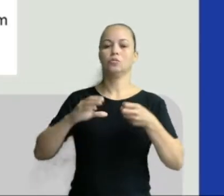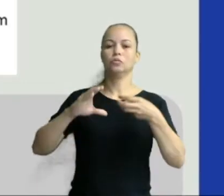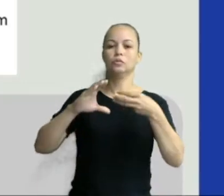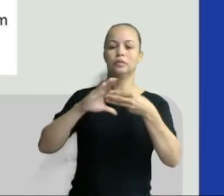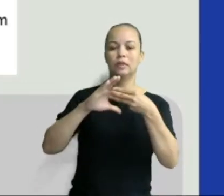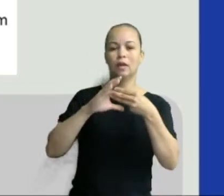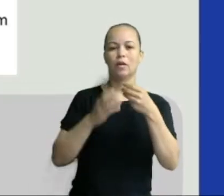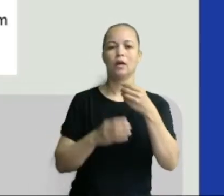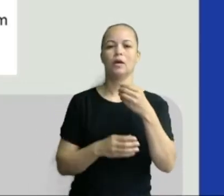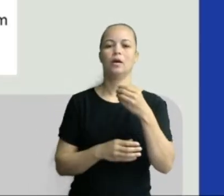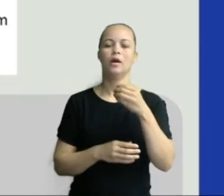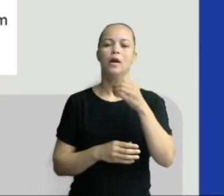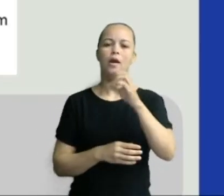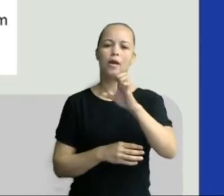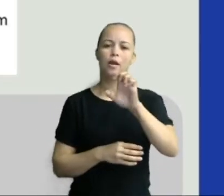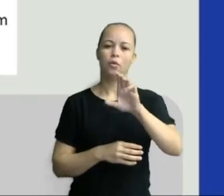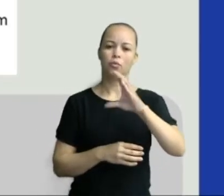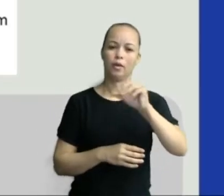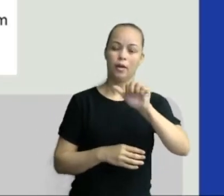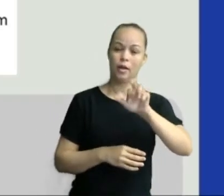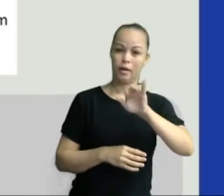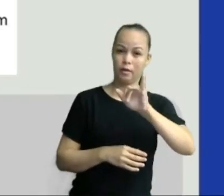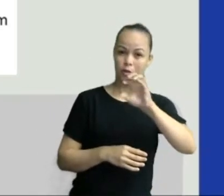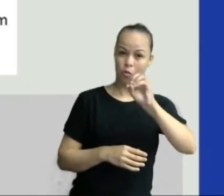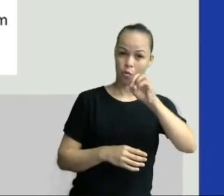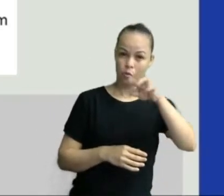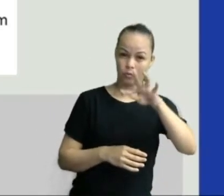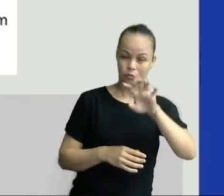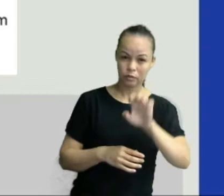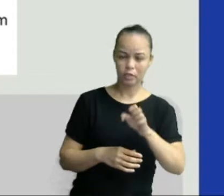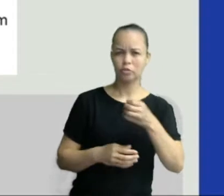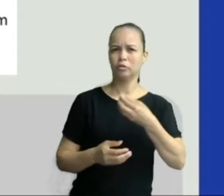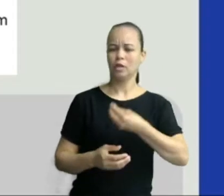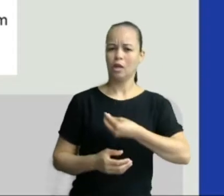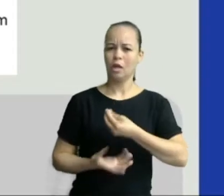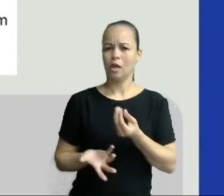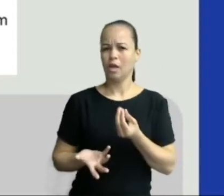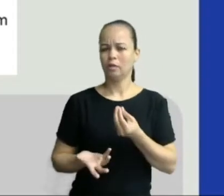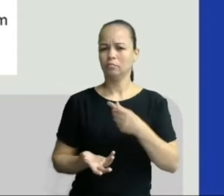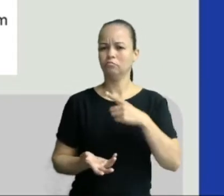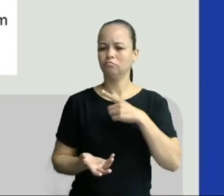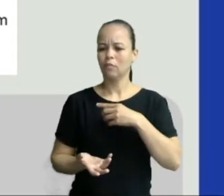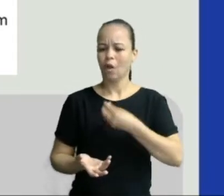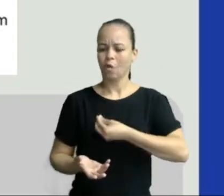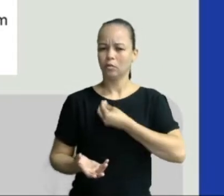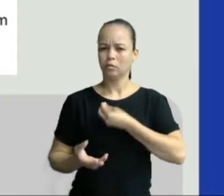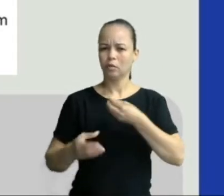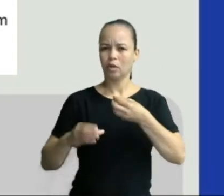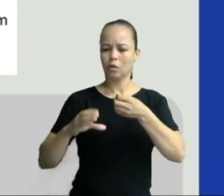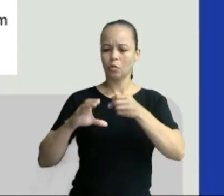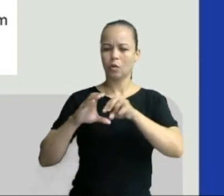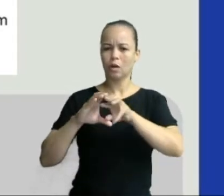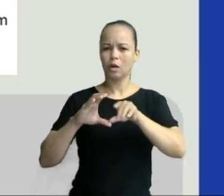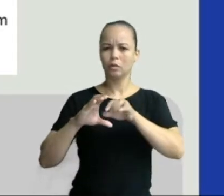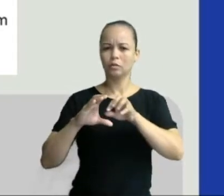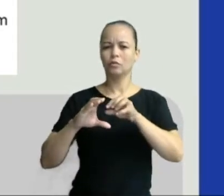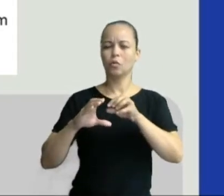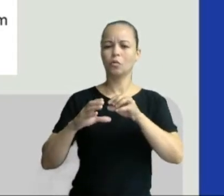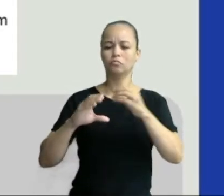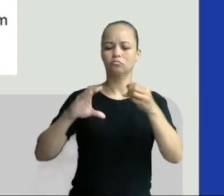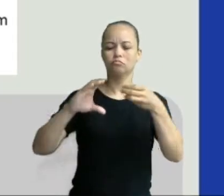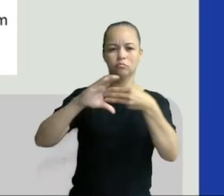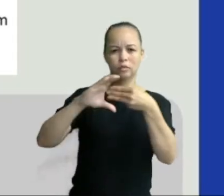pouco especializadas, tá? Mas já são seres que a gente pode dizer organismos eucariontes, com células